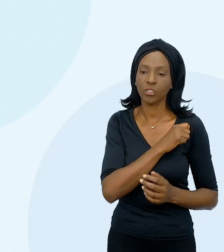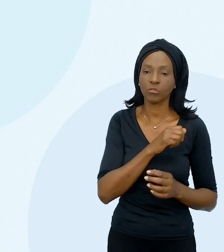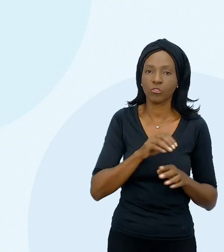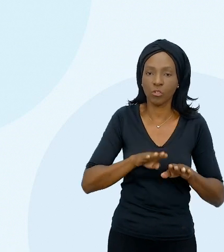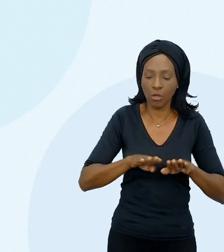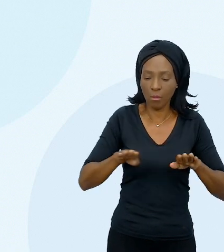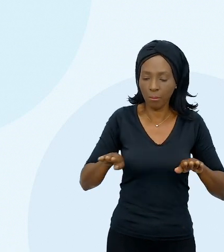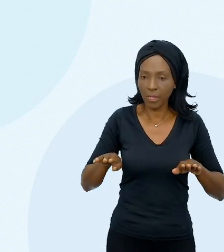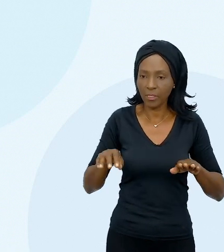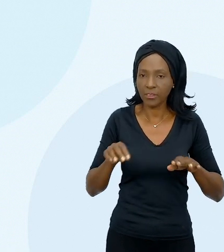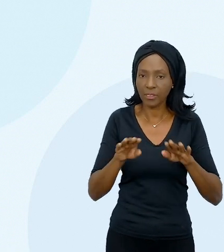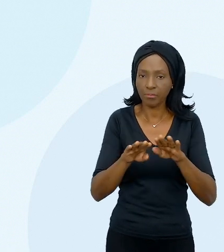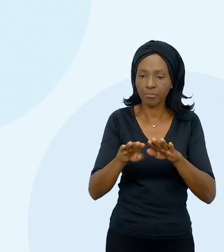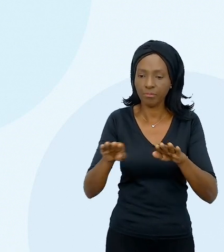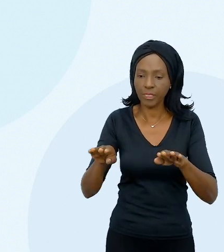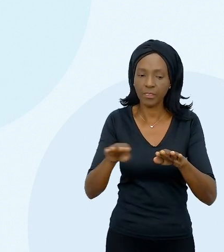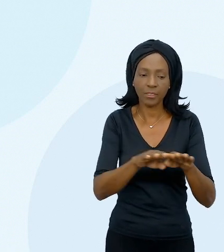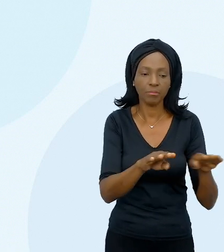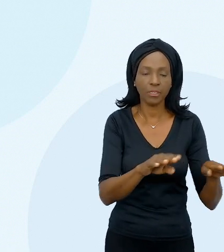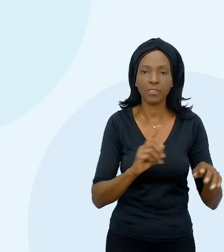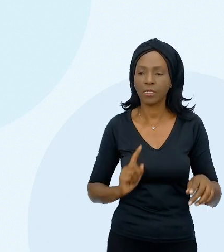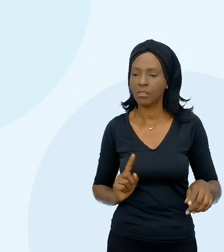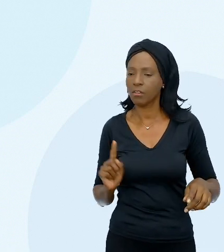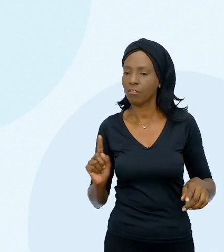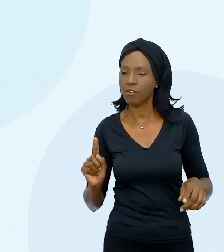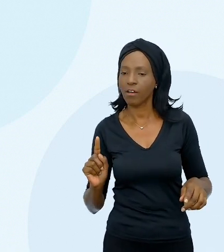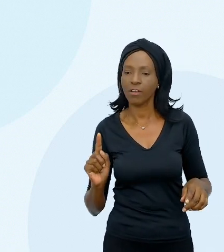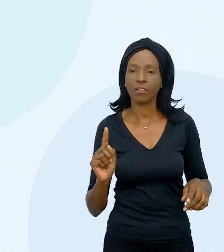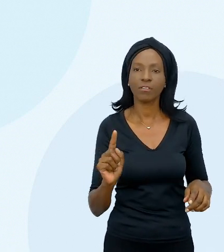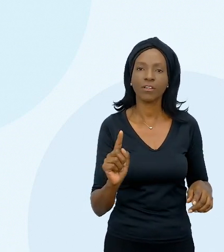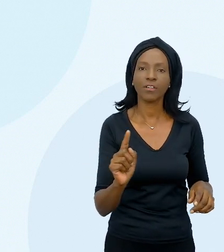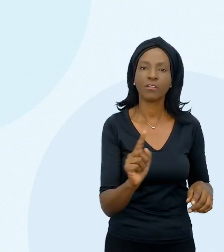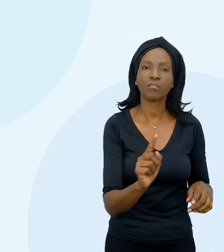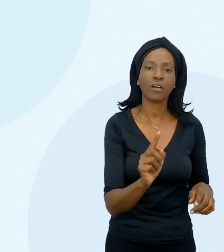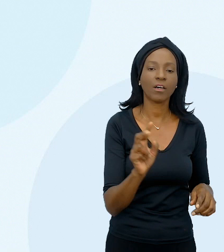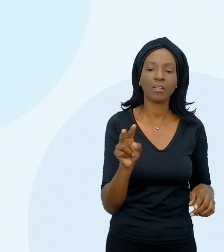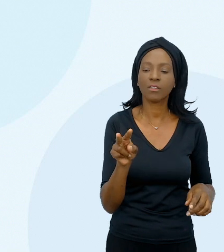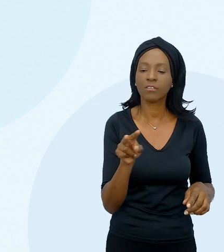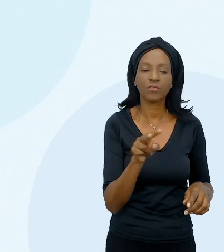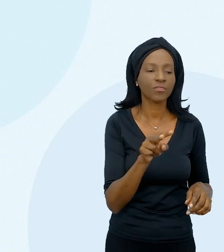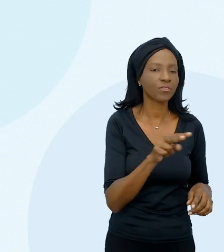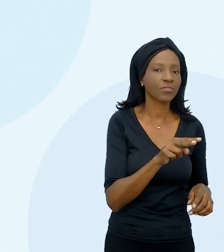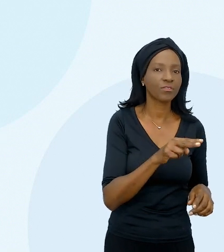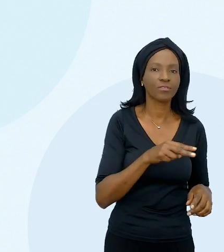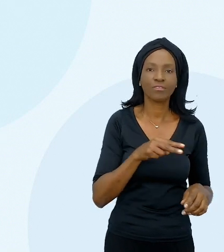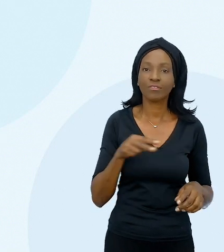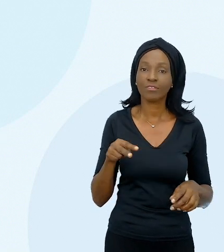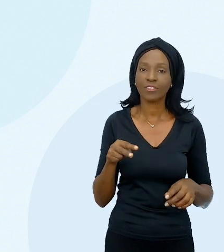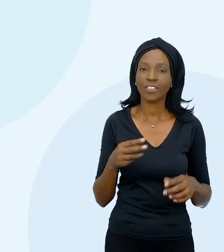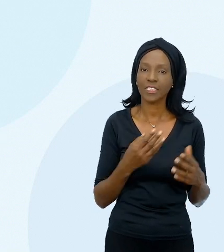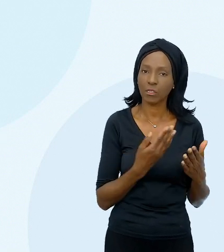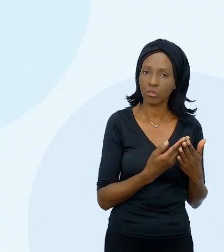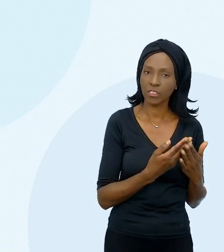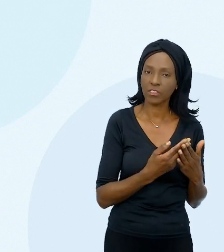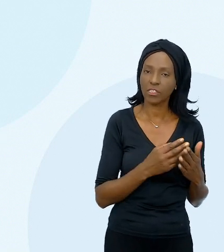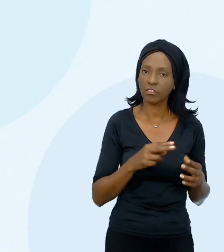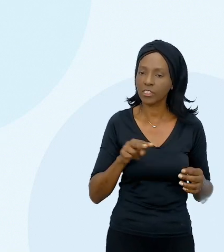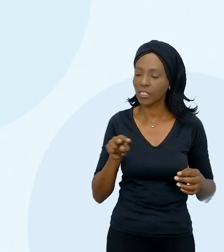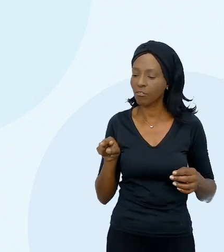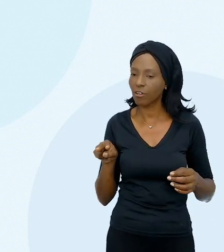novas descobertas e somando a outras. Então, vamos lá. Veja, os estudantes, eles vão